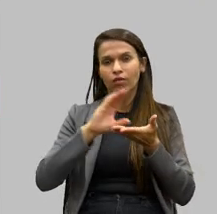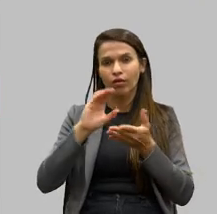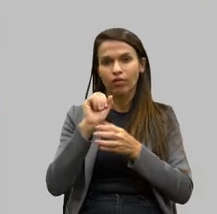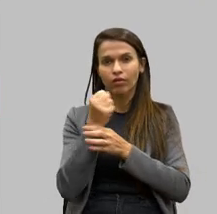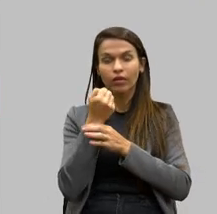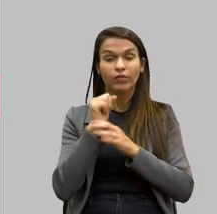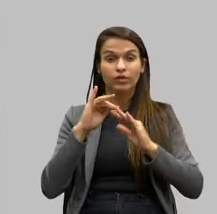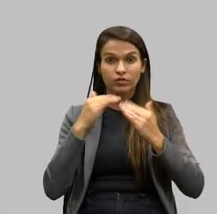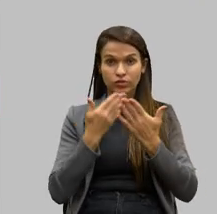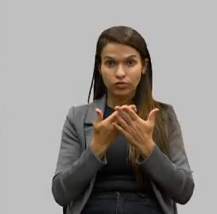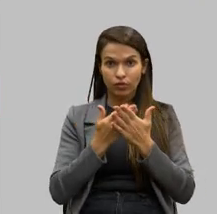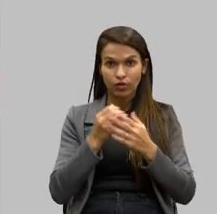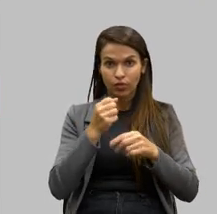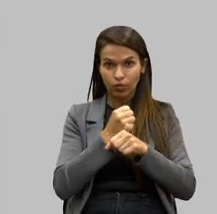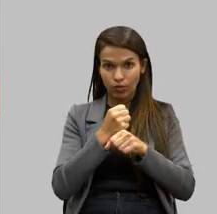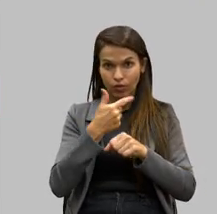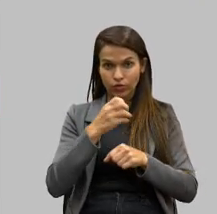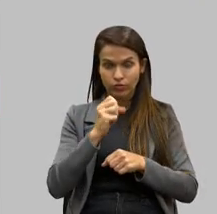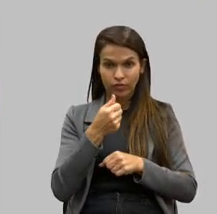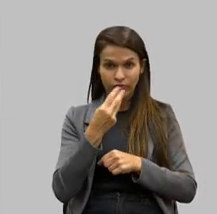escolas, no ano de 2023,